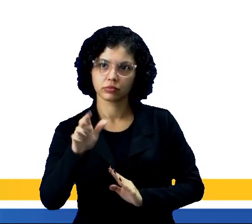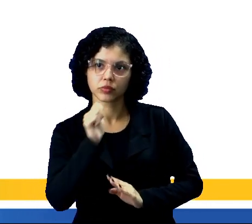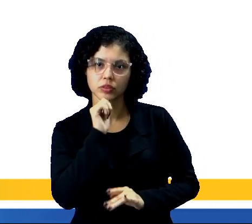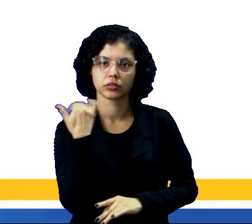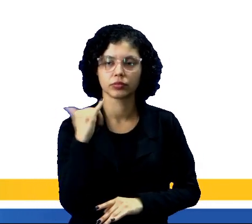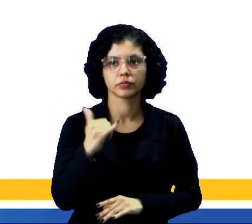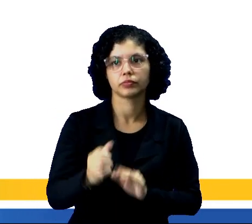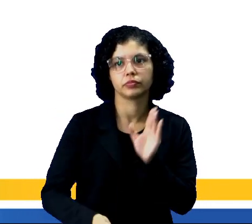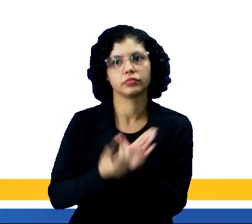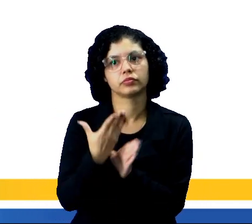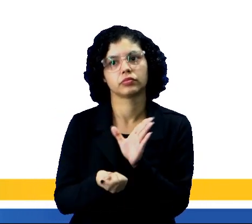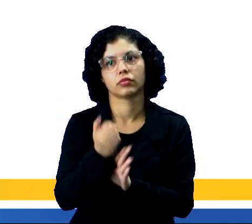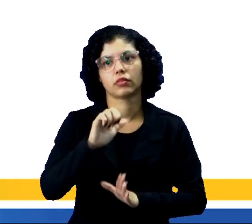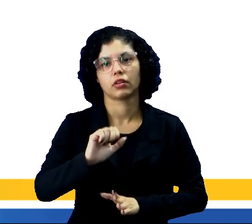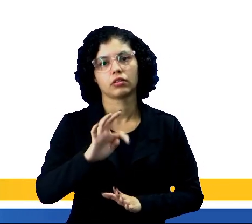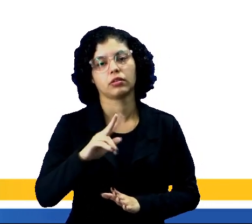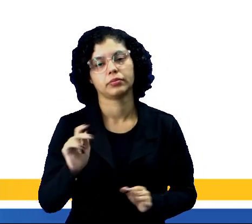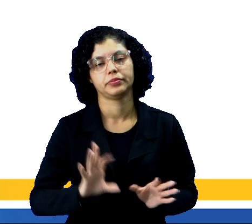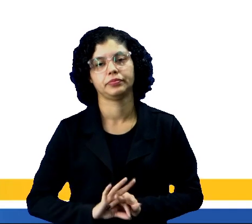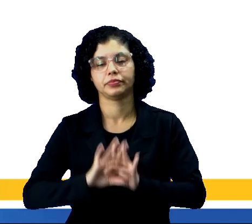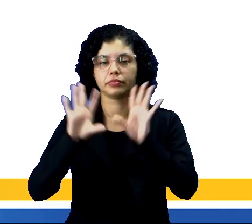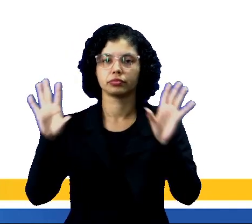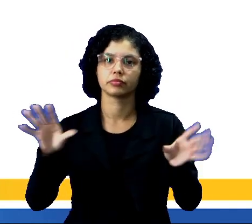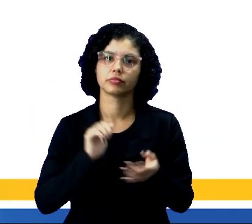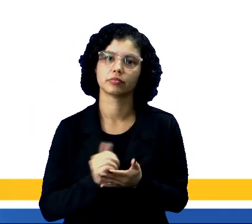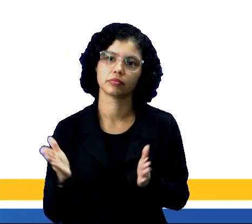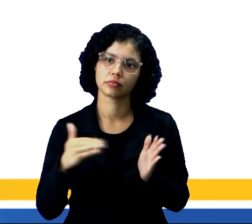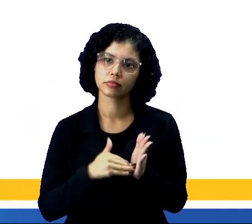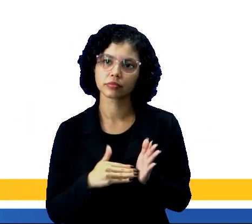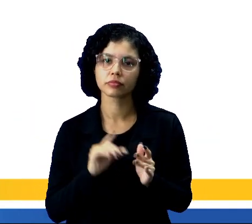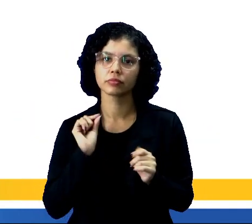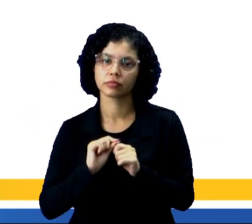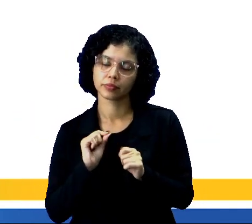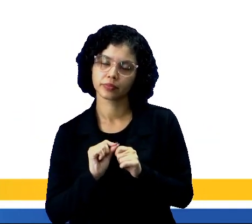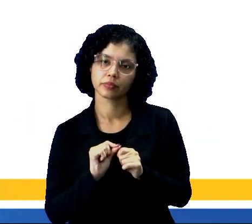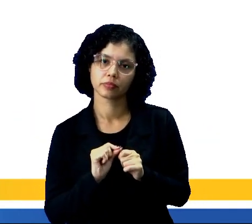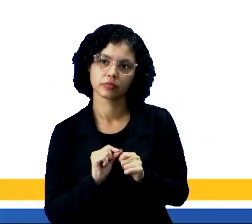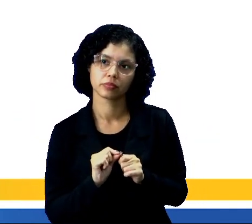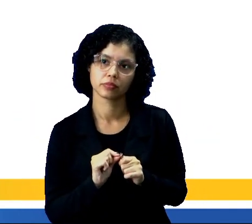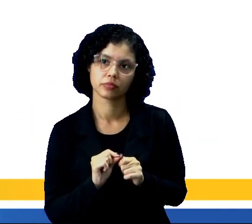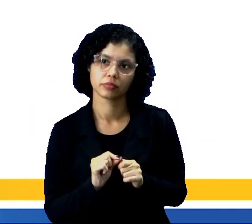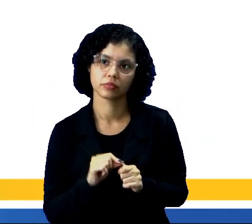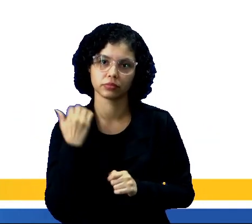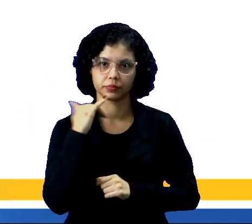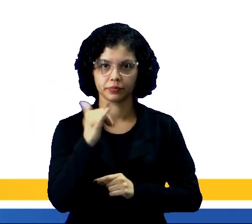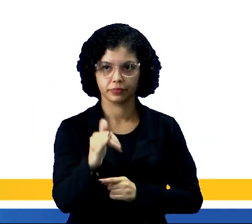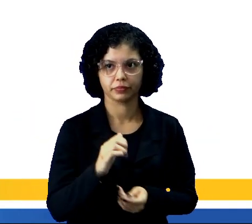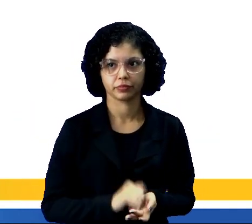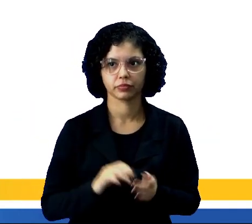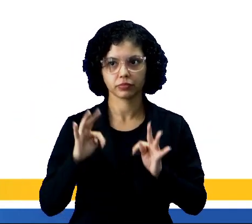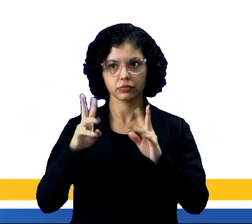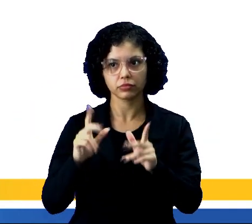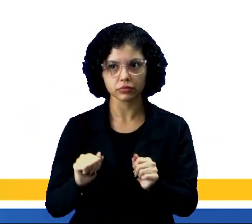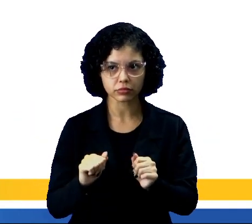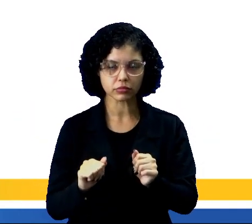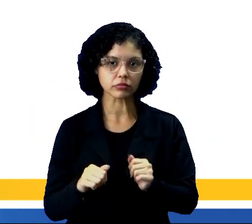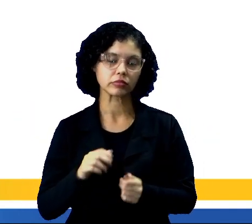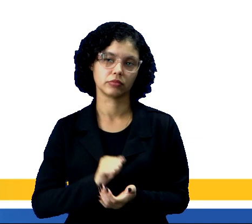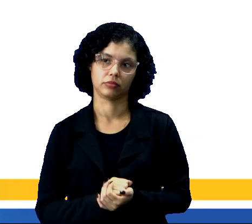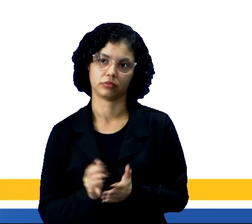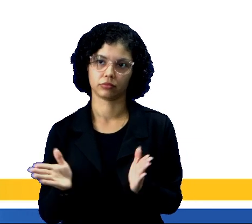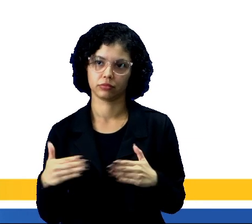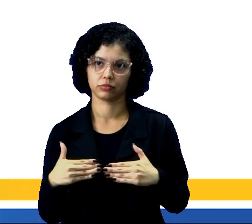energia para a produção do ATP, ela é liberado até que é feito então um carreador de elétrons. Isso tudo em um meio